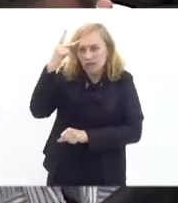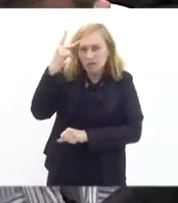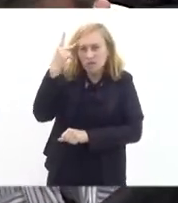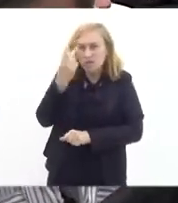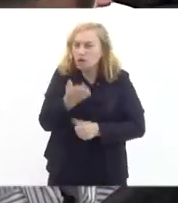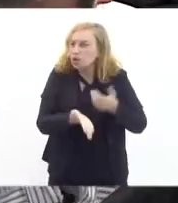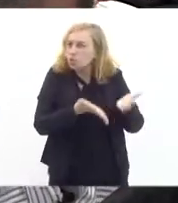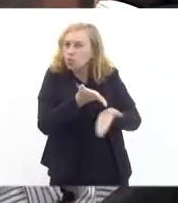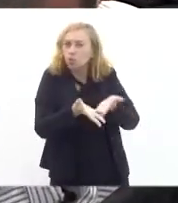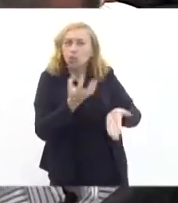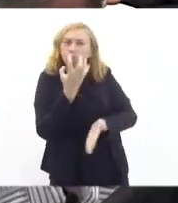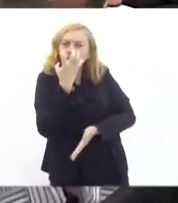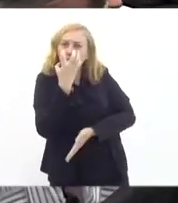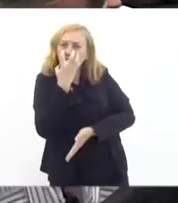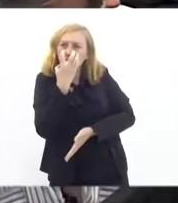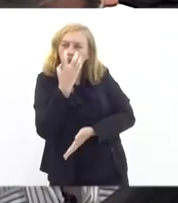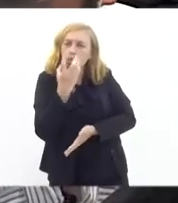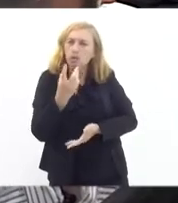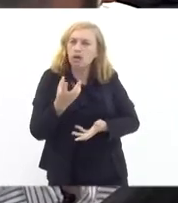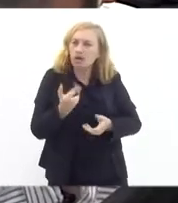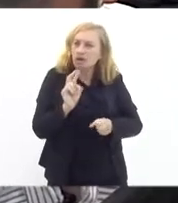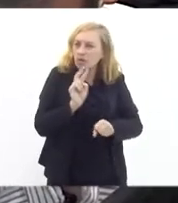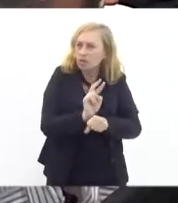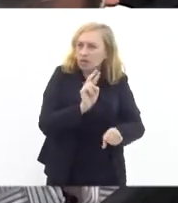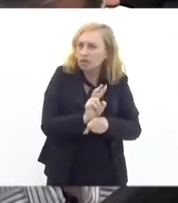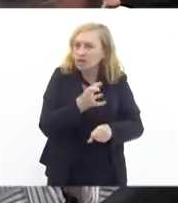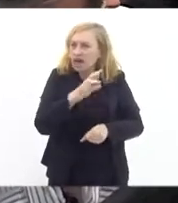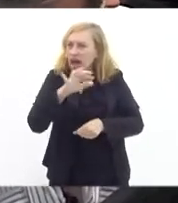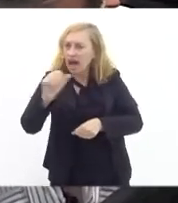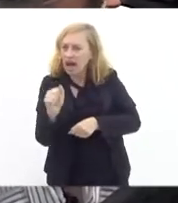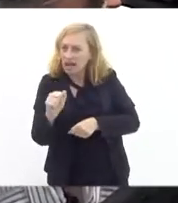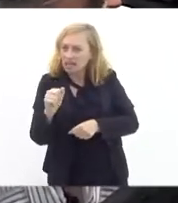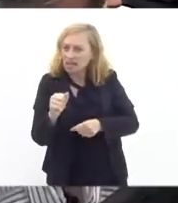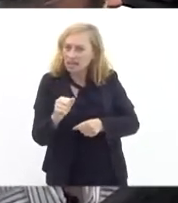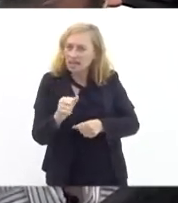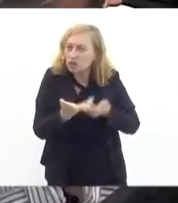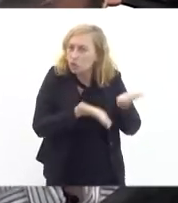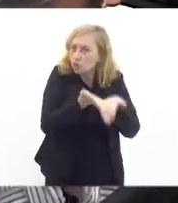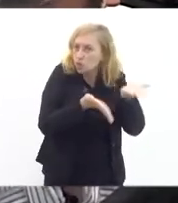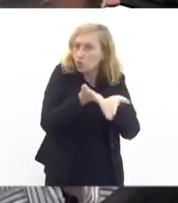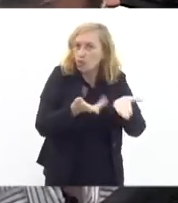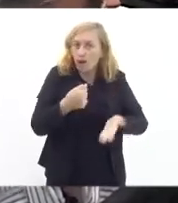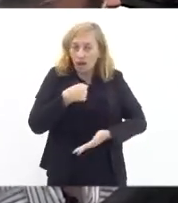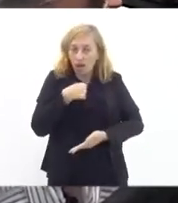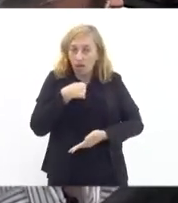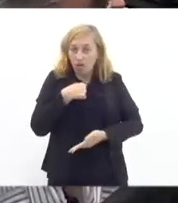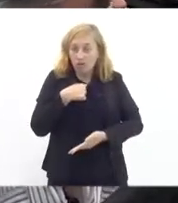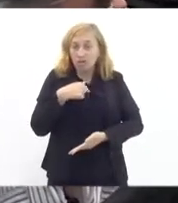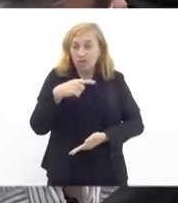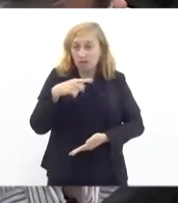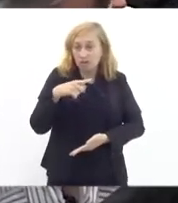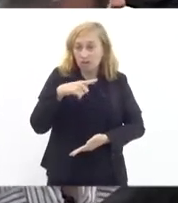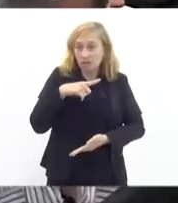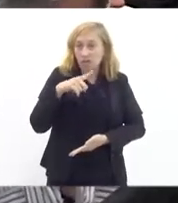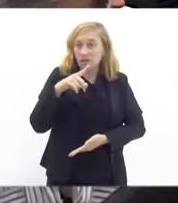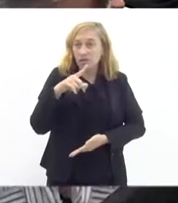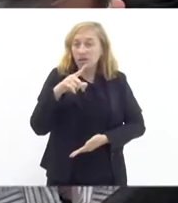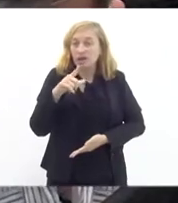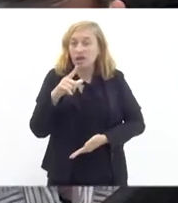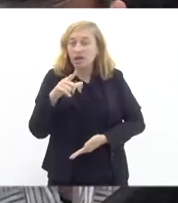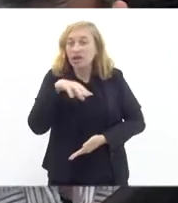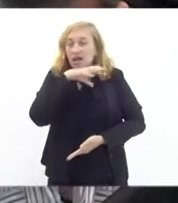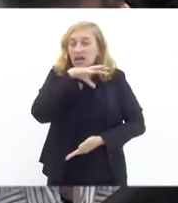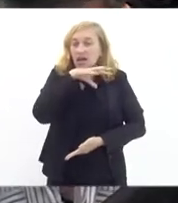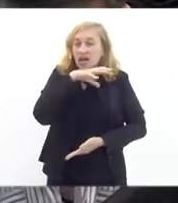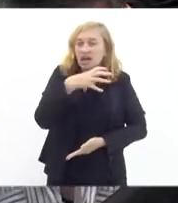Tá? Nós buscamos preservar as raças que criamos. Eu, por exemplo, eu crio braco italiano e nenhum dos